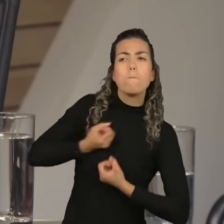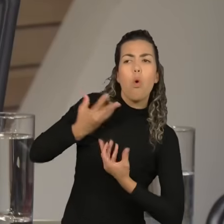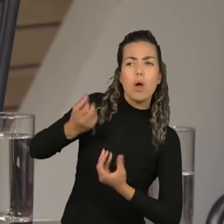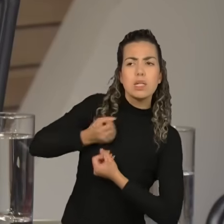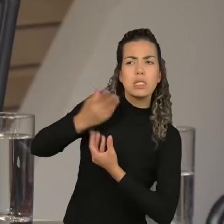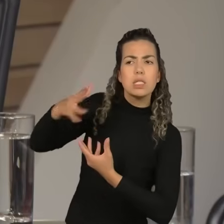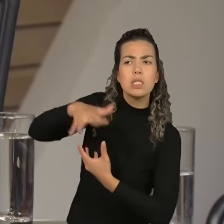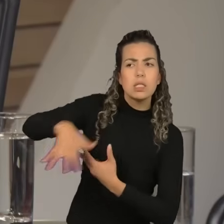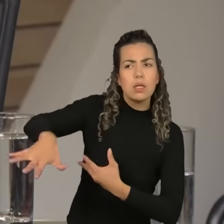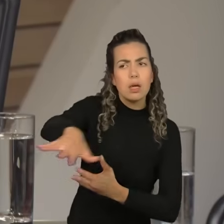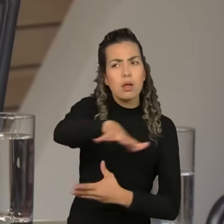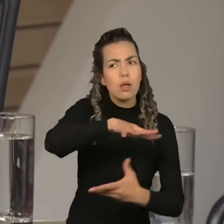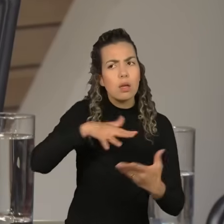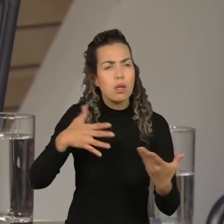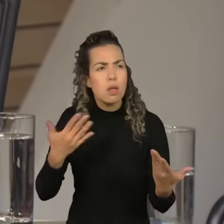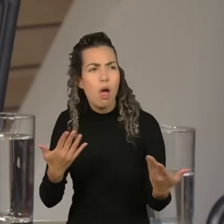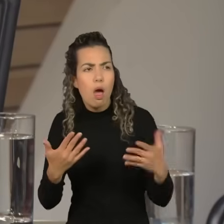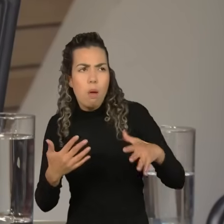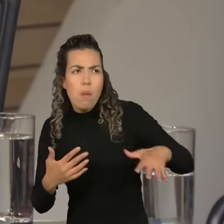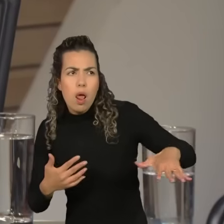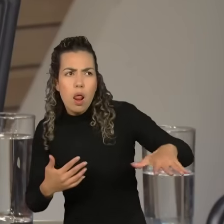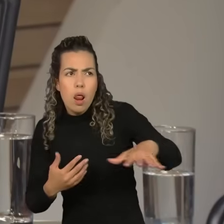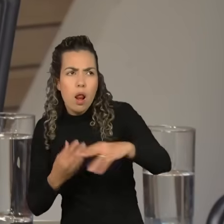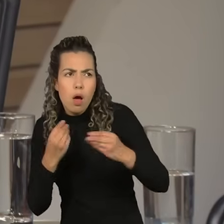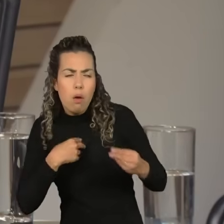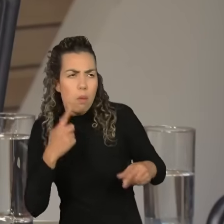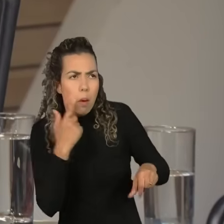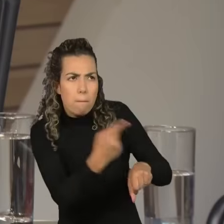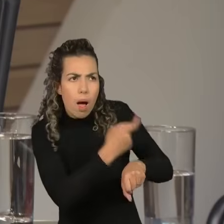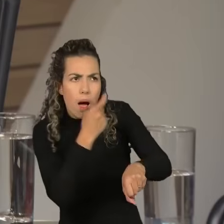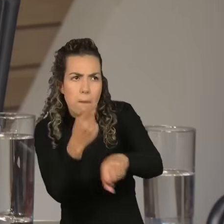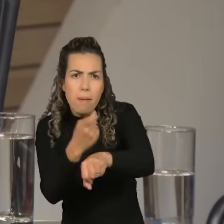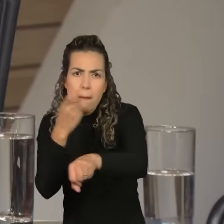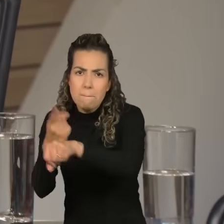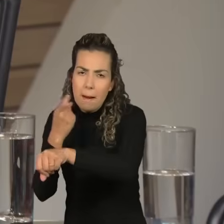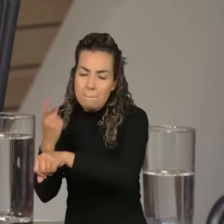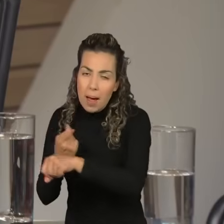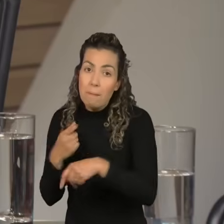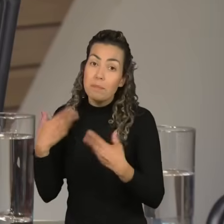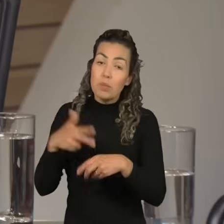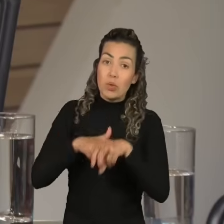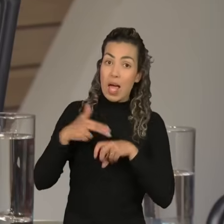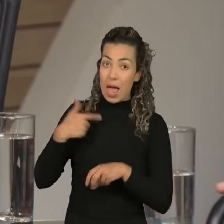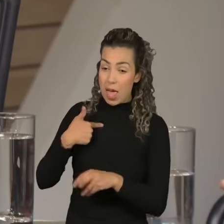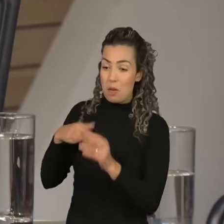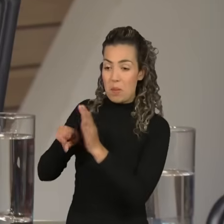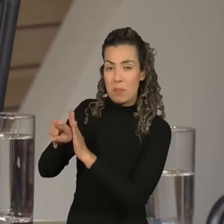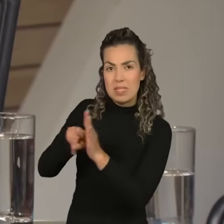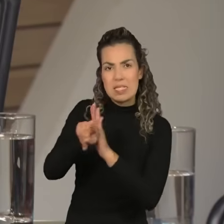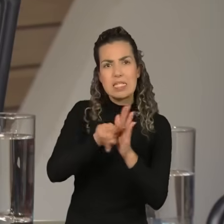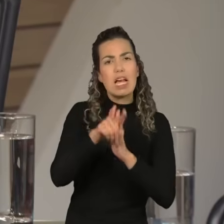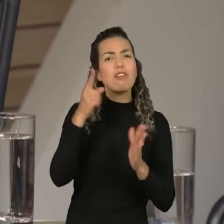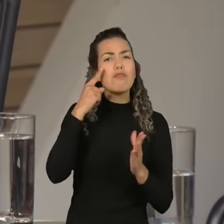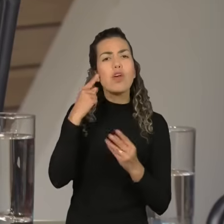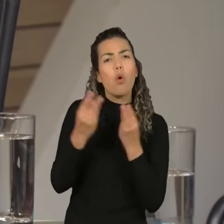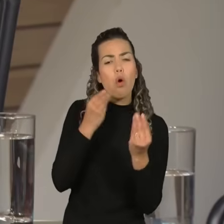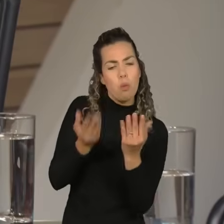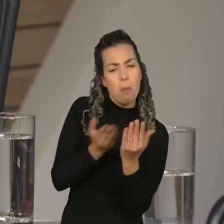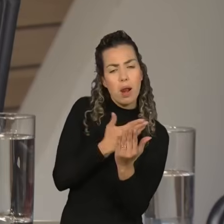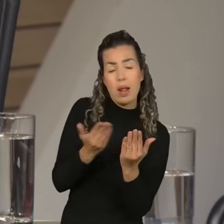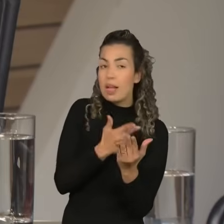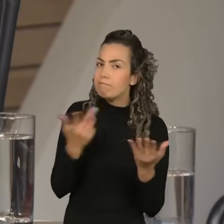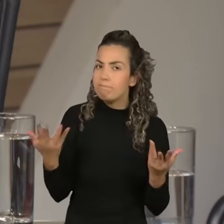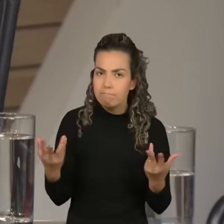E isso da pesquisa vai surgindo. Aí, quando eu começo a pesquisar para organizar a fotobiografia, e aí é imenso, porque a Lucinha tem uns